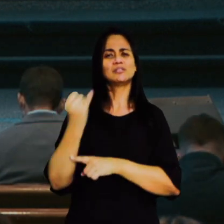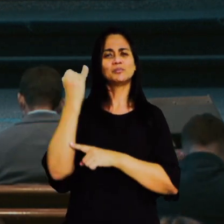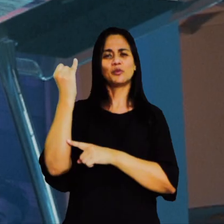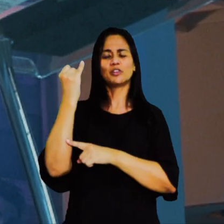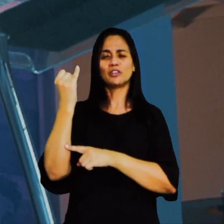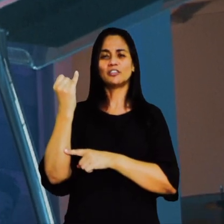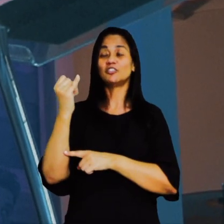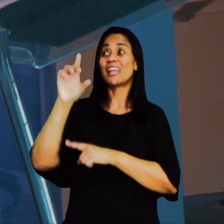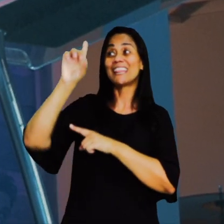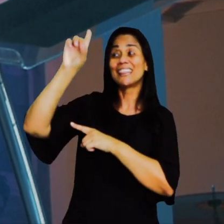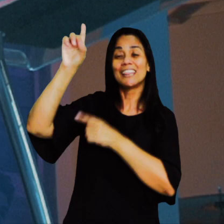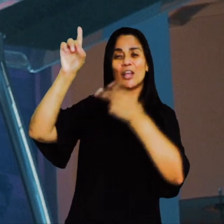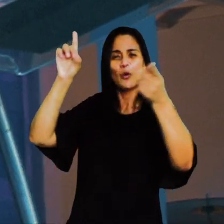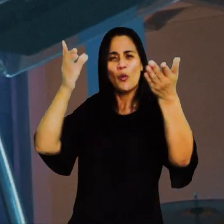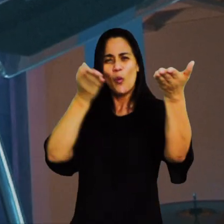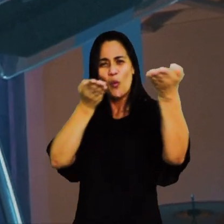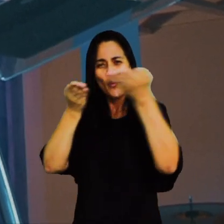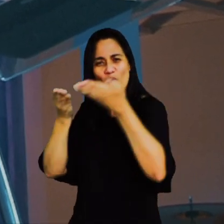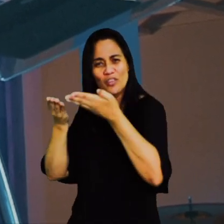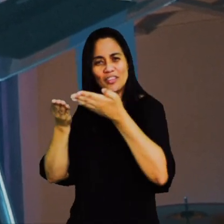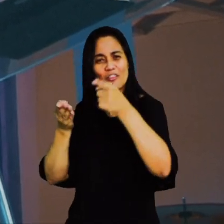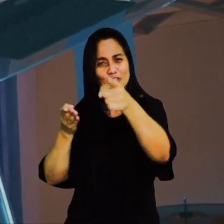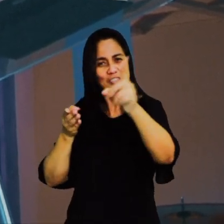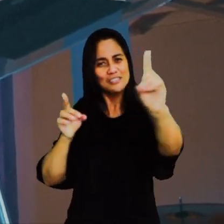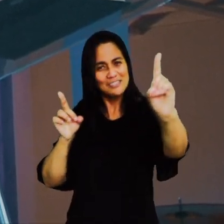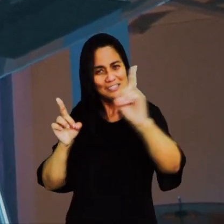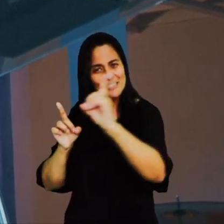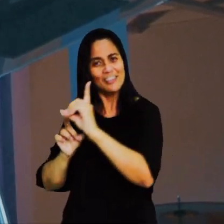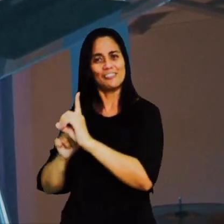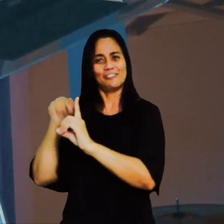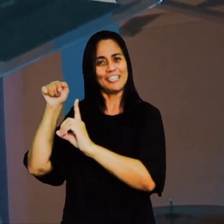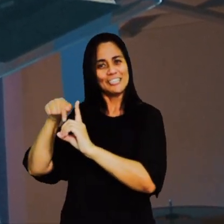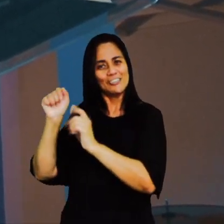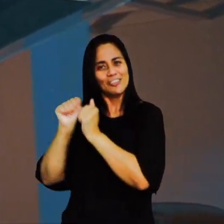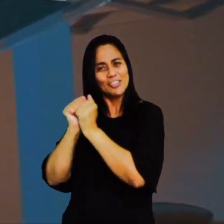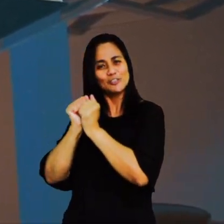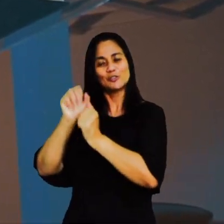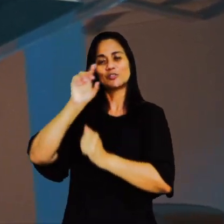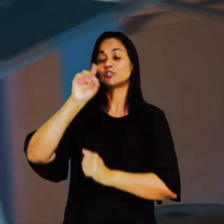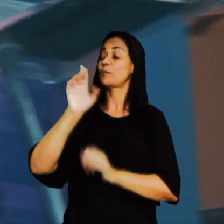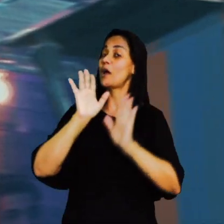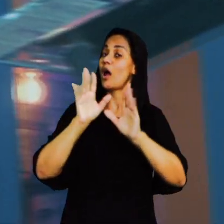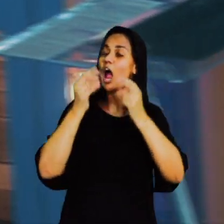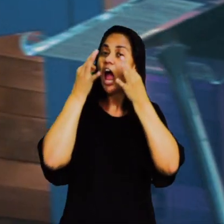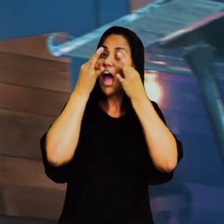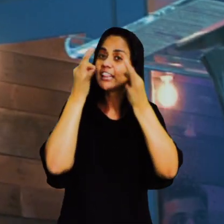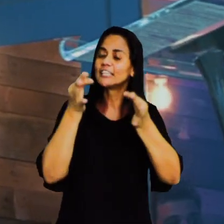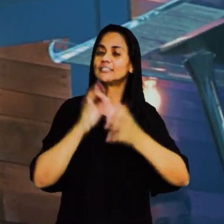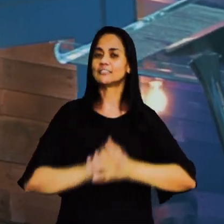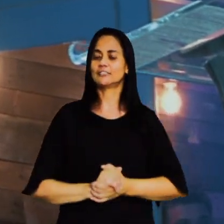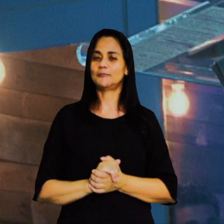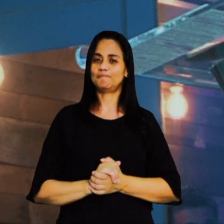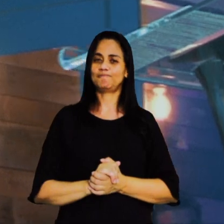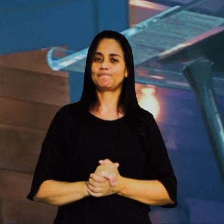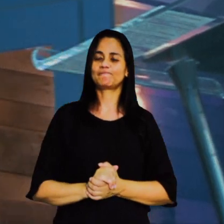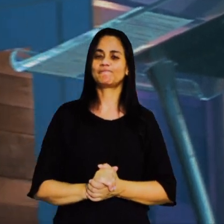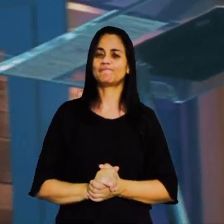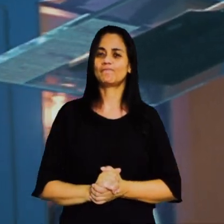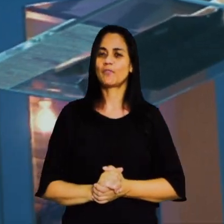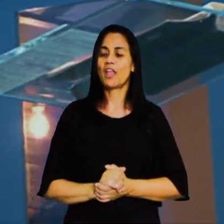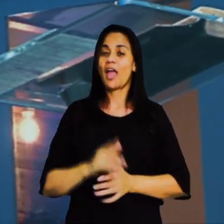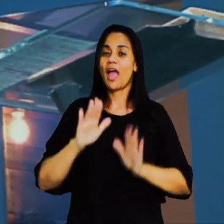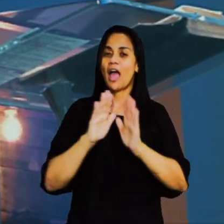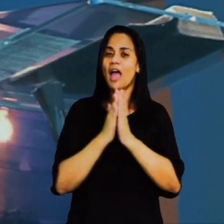Deus. Agora presta atenção, a Bíblia fala: cheguemos. Eu preciso